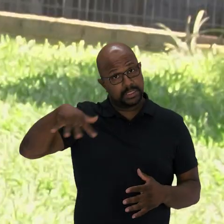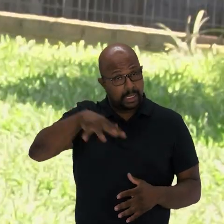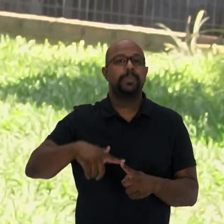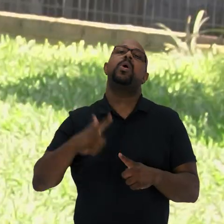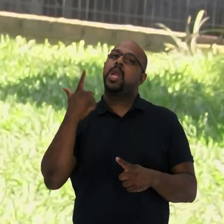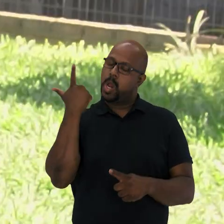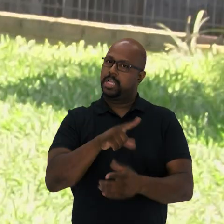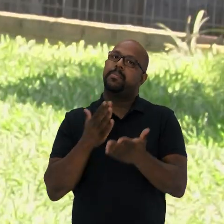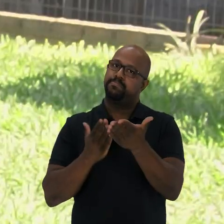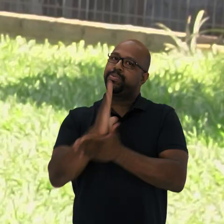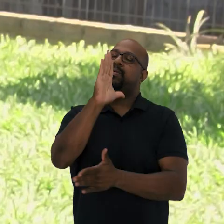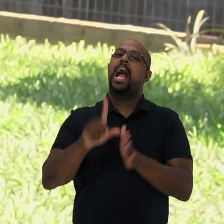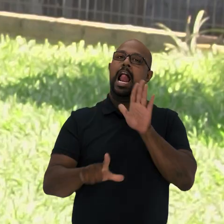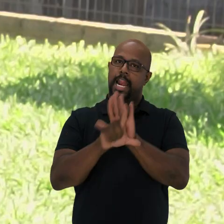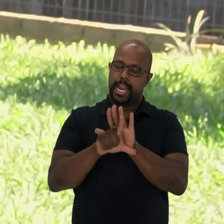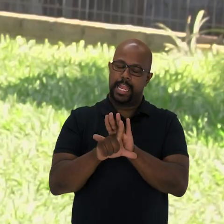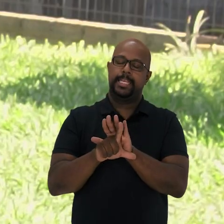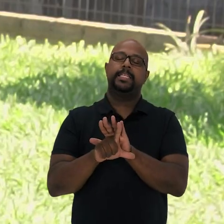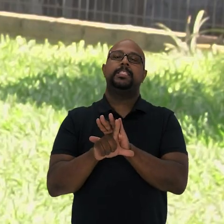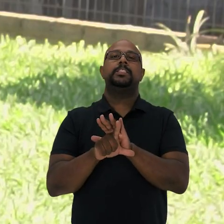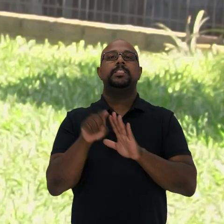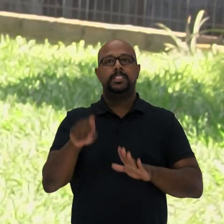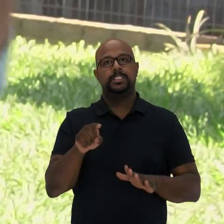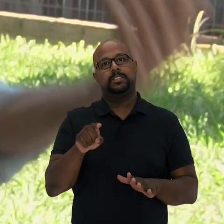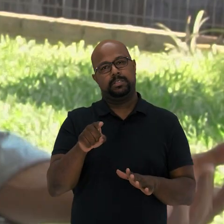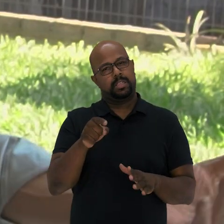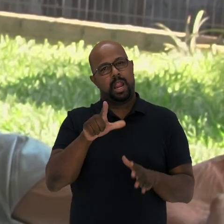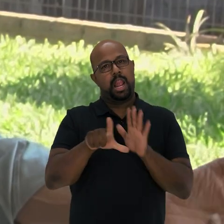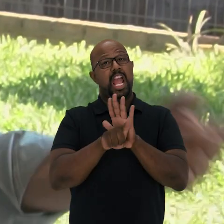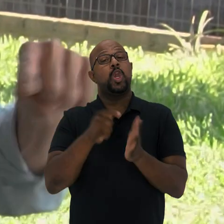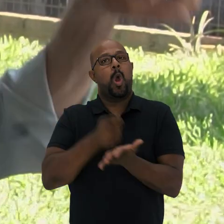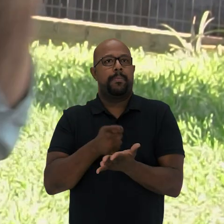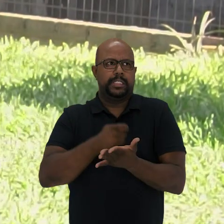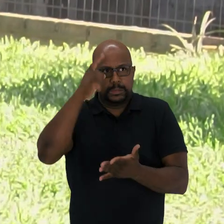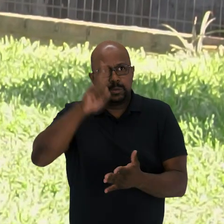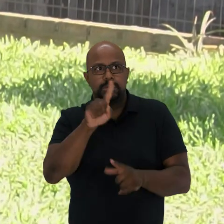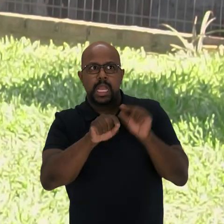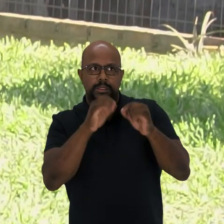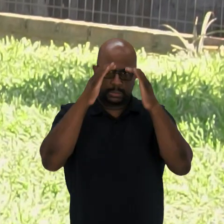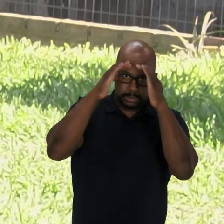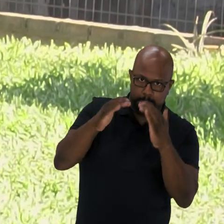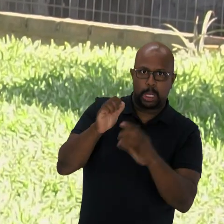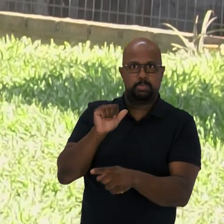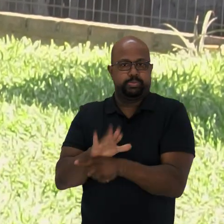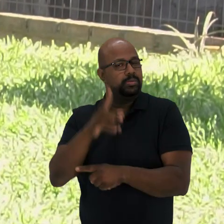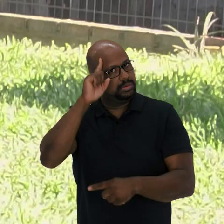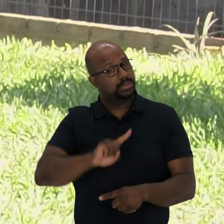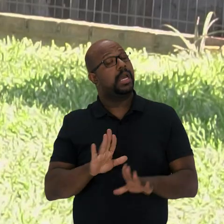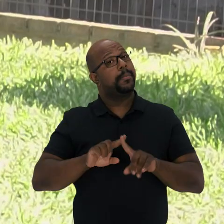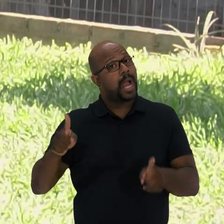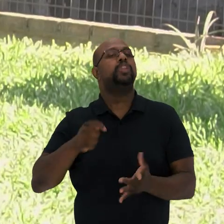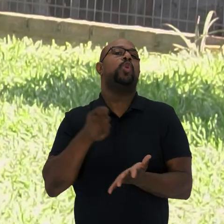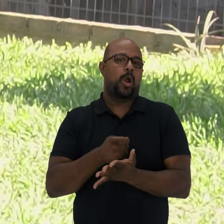município, e conseguimos aprovar a dita lei que obriga, não sei se estão cumprindo aí, né?